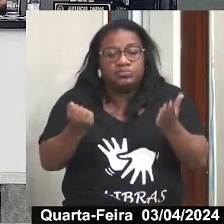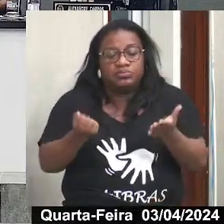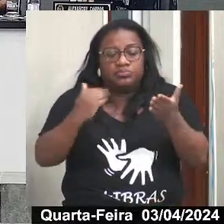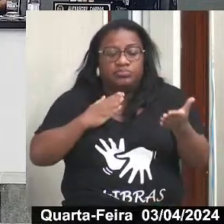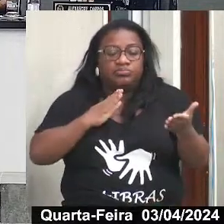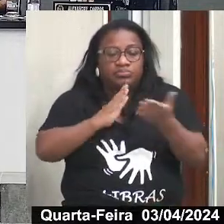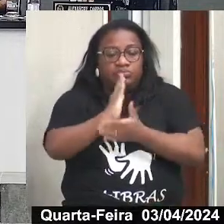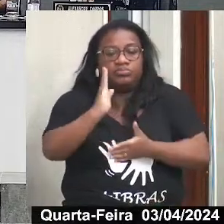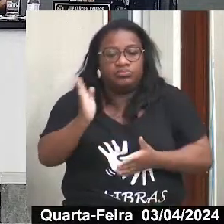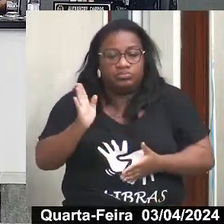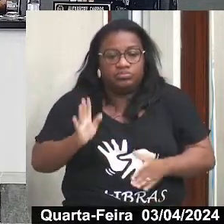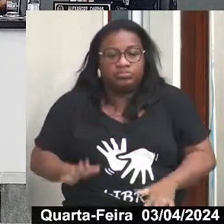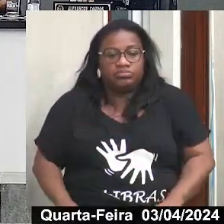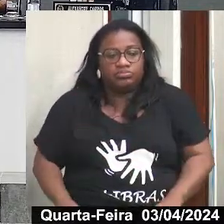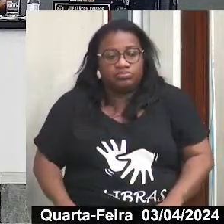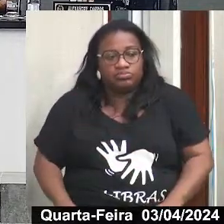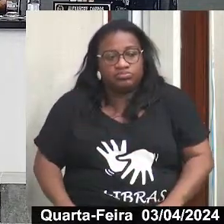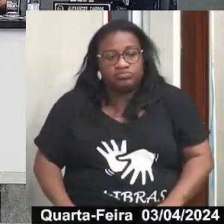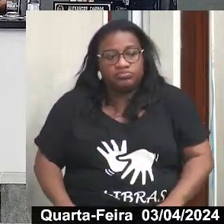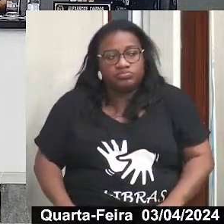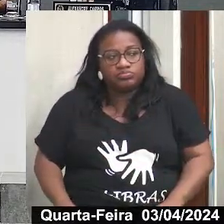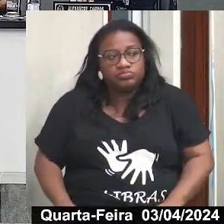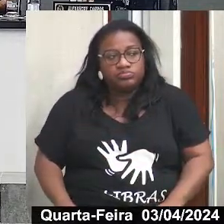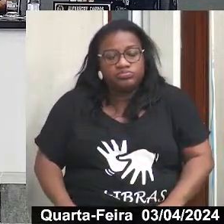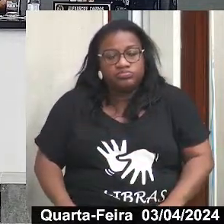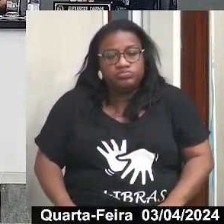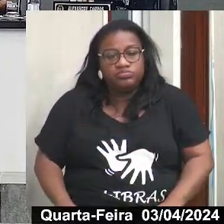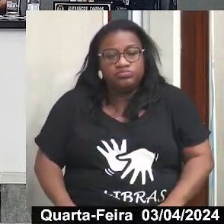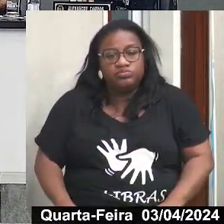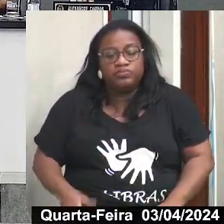Esta ata está aprovada.